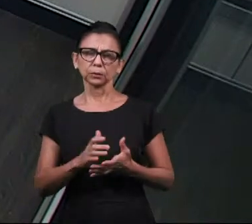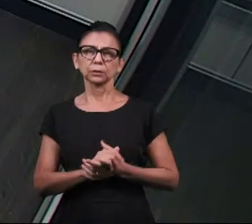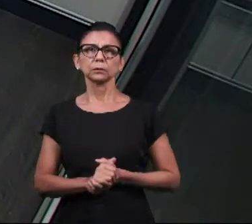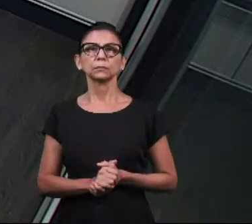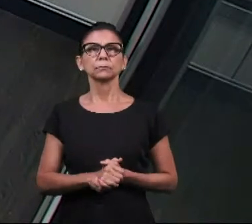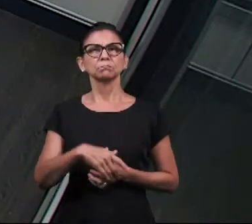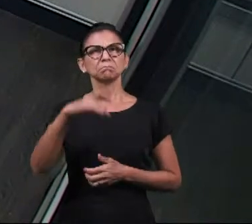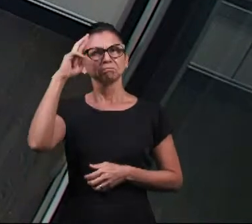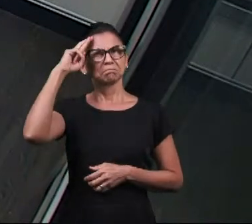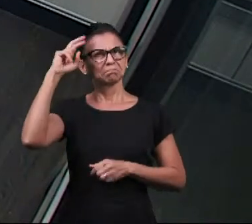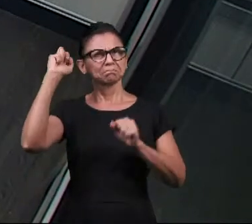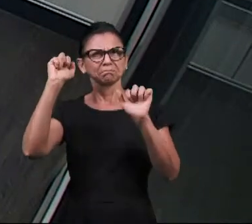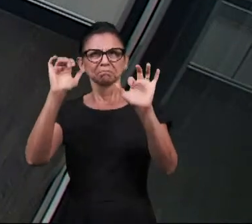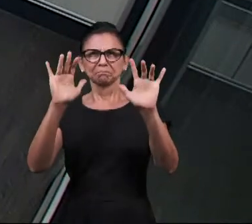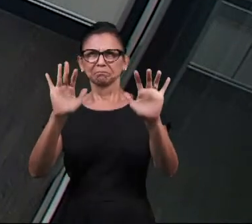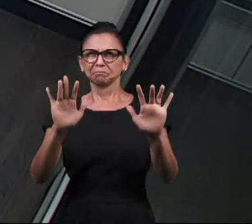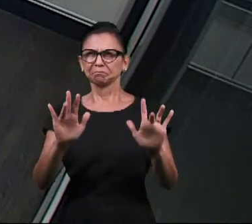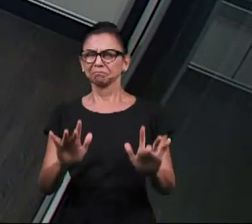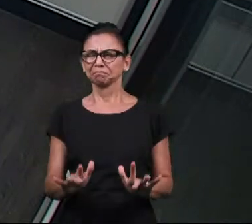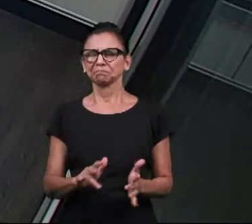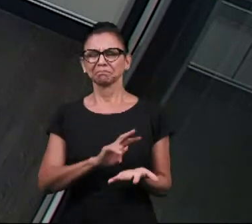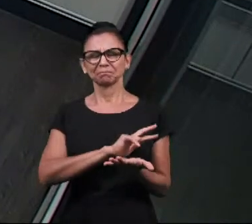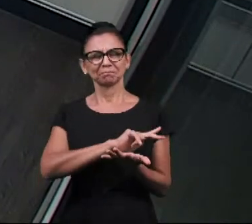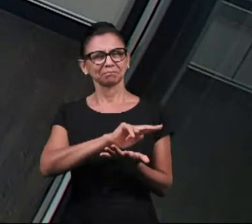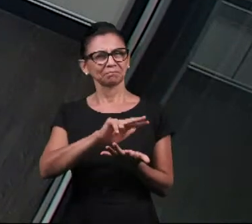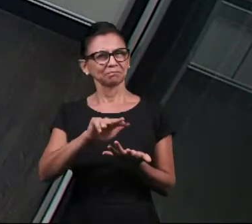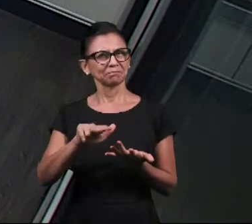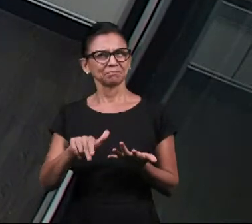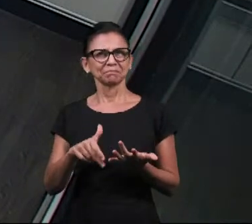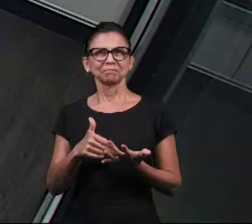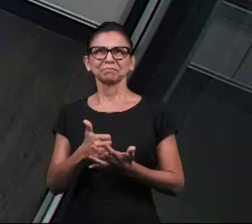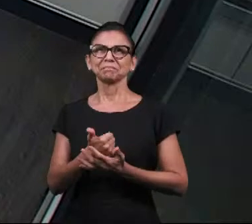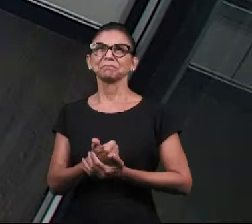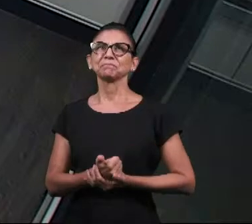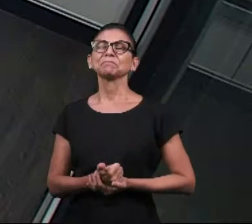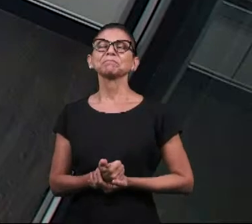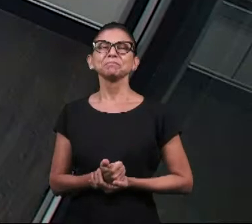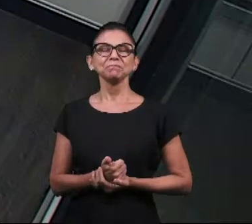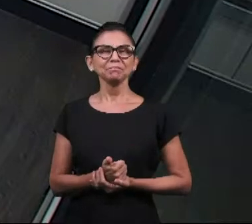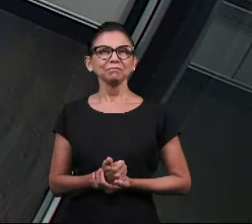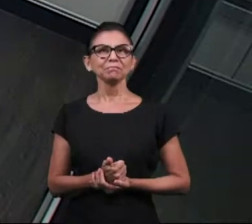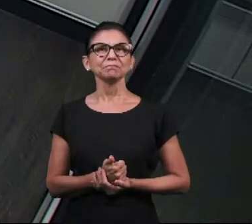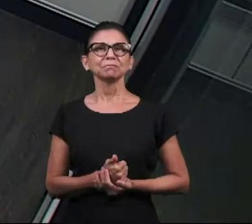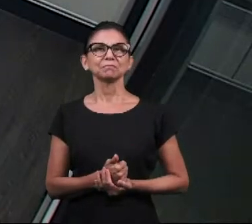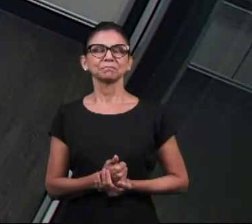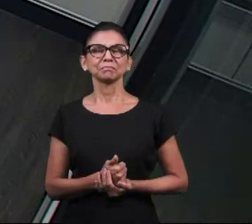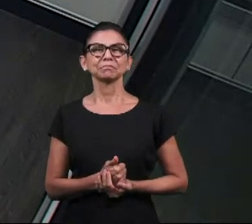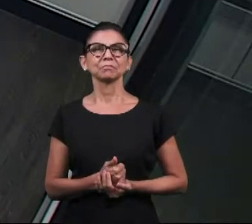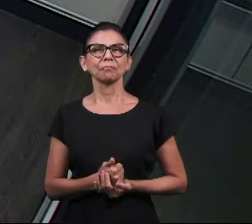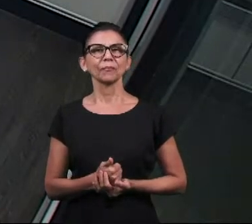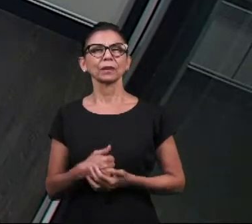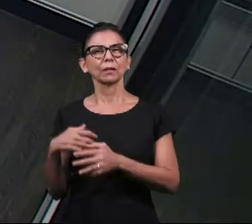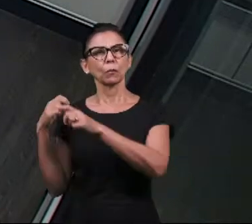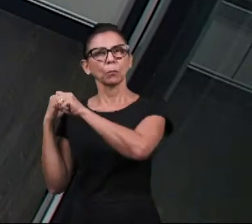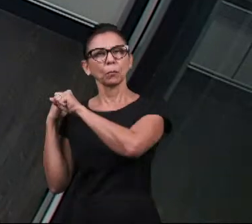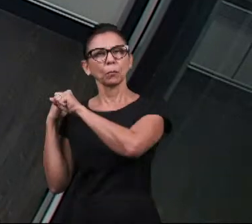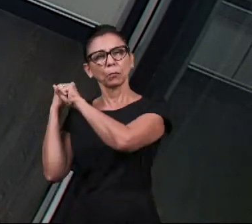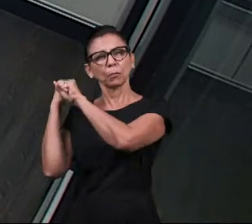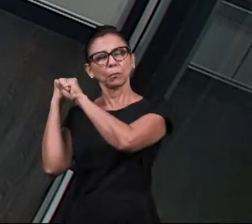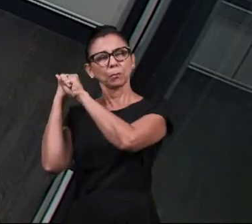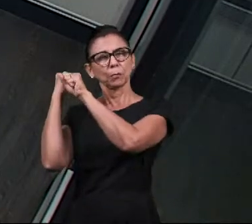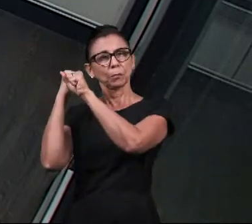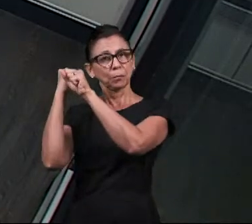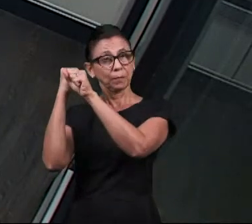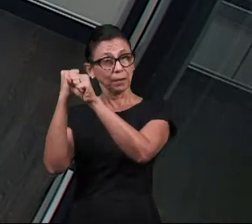os tamanhos, né? E de todas as matizes também que nós acumulamos ao longo de uma